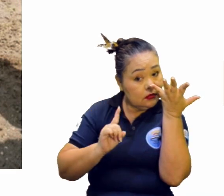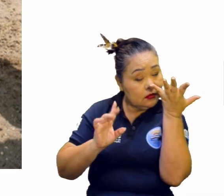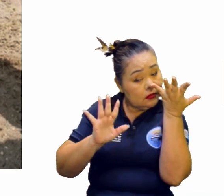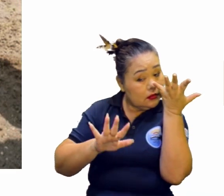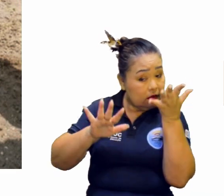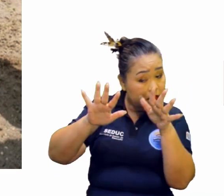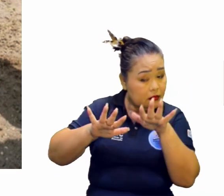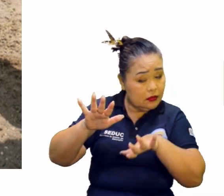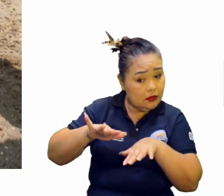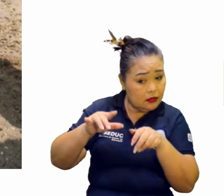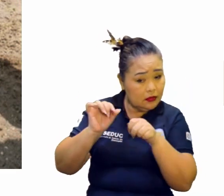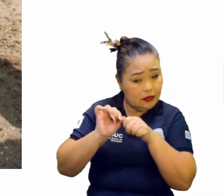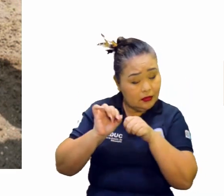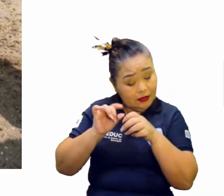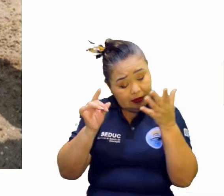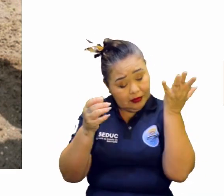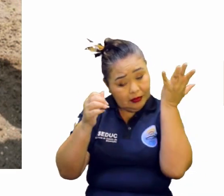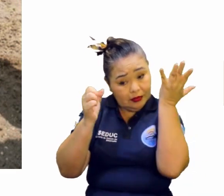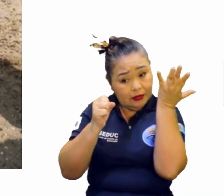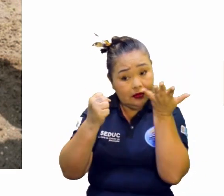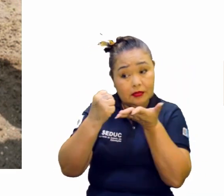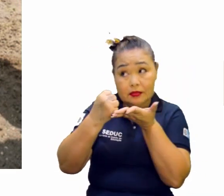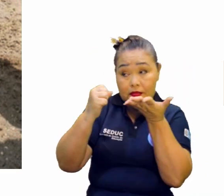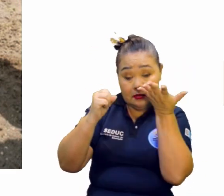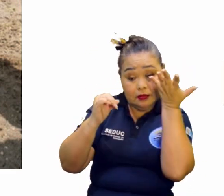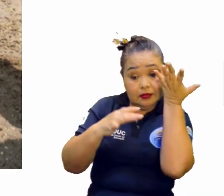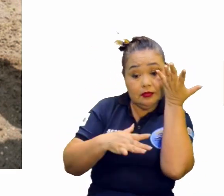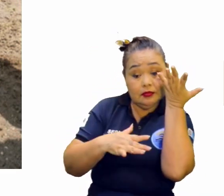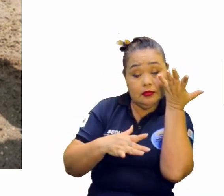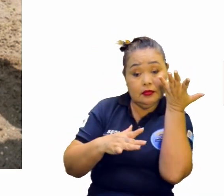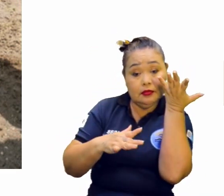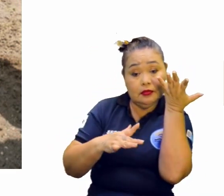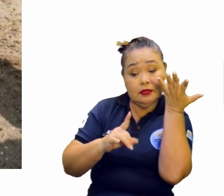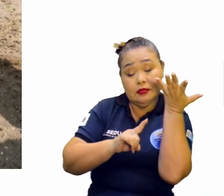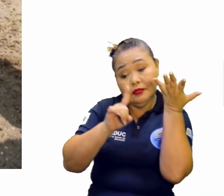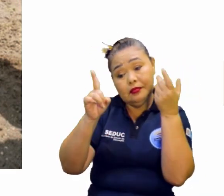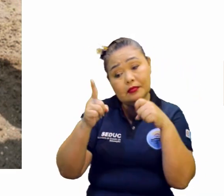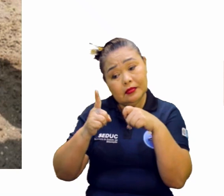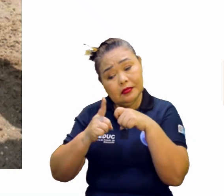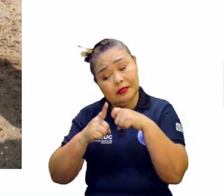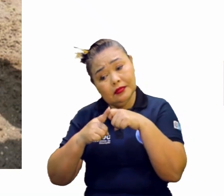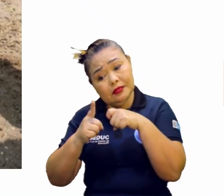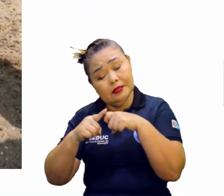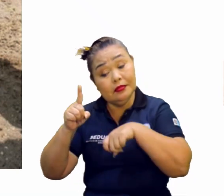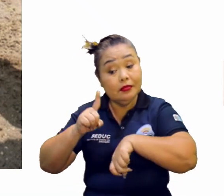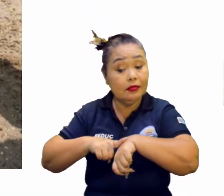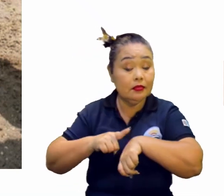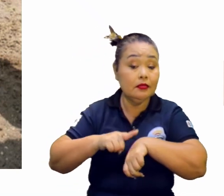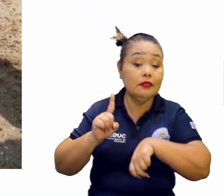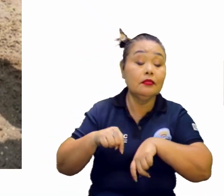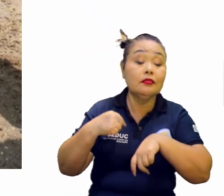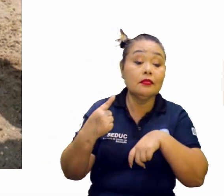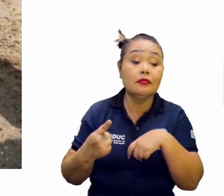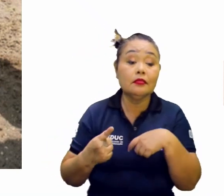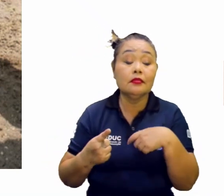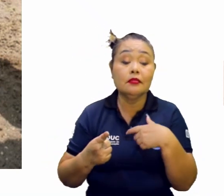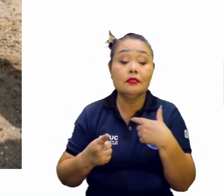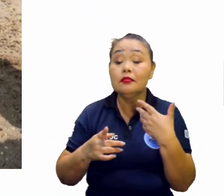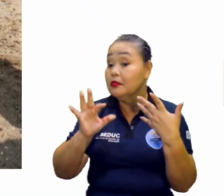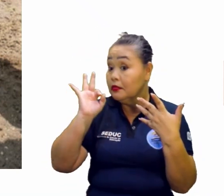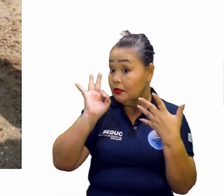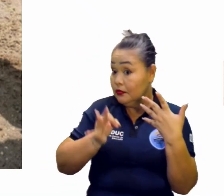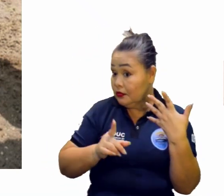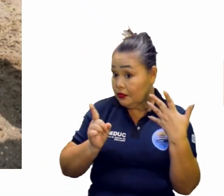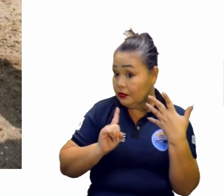umas escapadas nesse sentido, né? Não quer ir ao médico, não está com tempo, enfim. Mas não é o recomendado, gente. Não